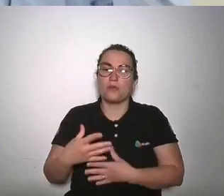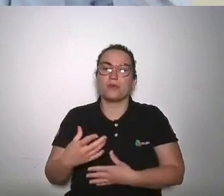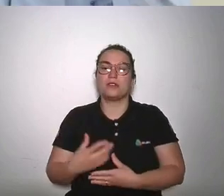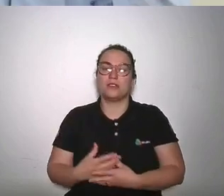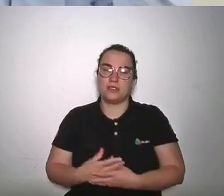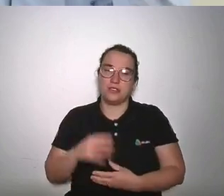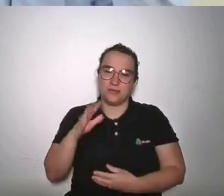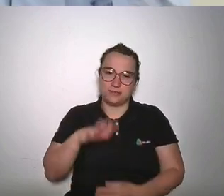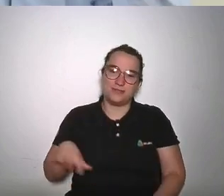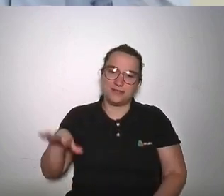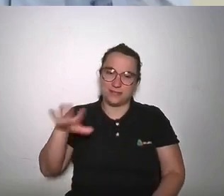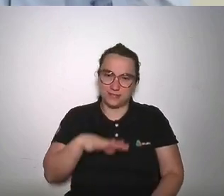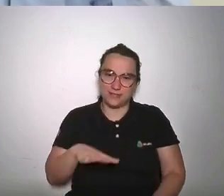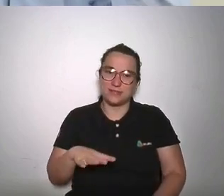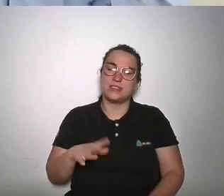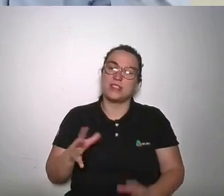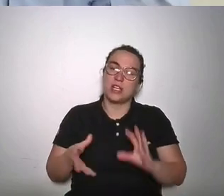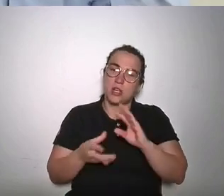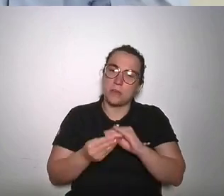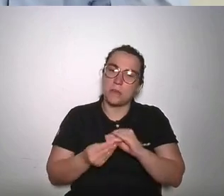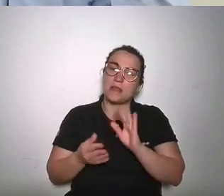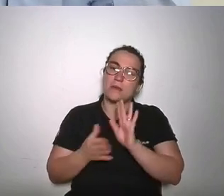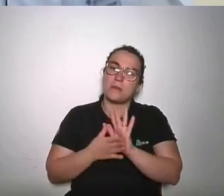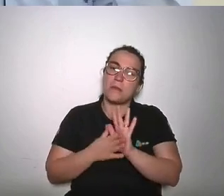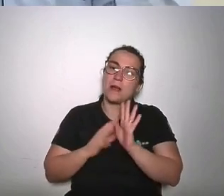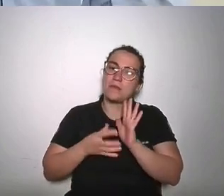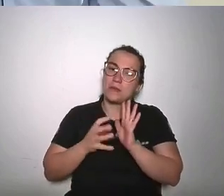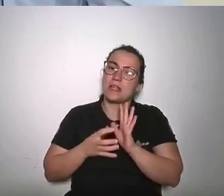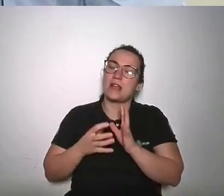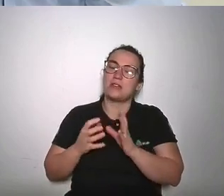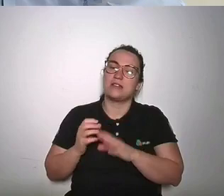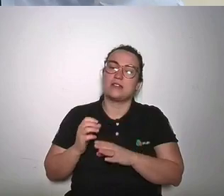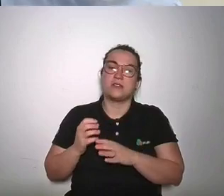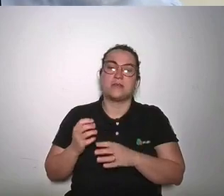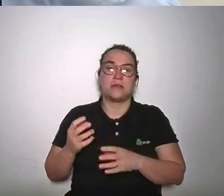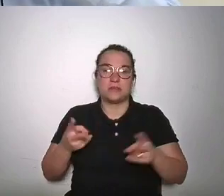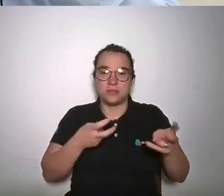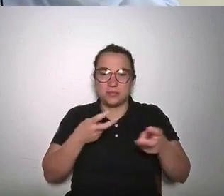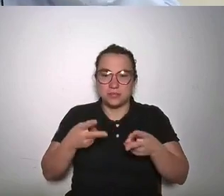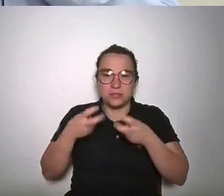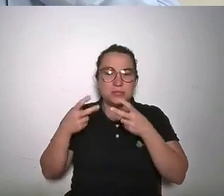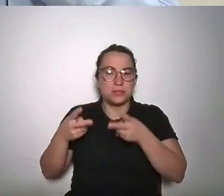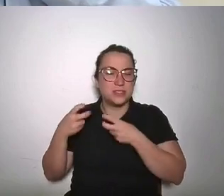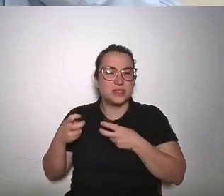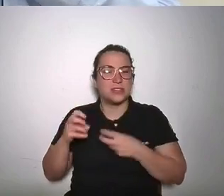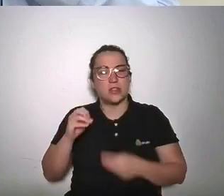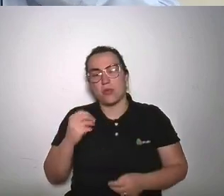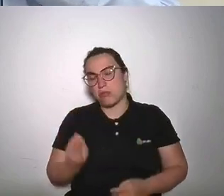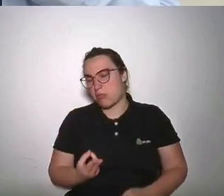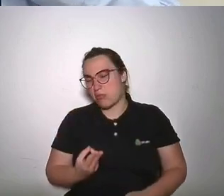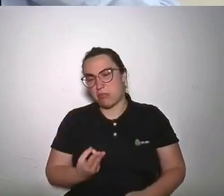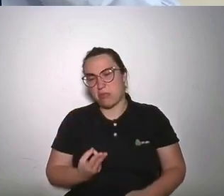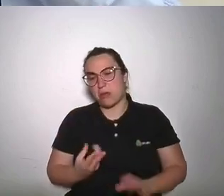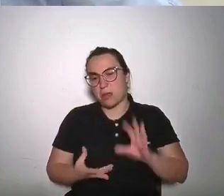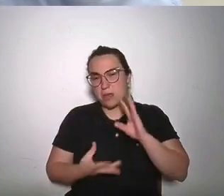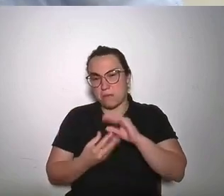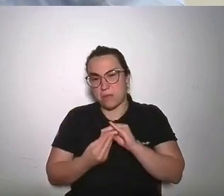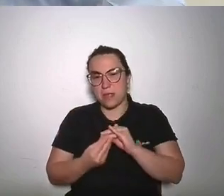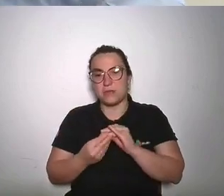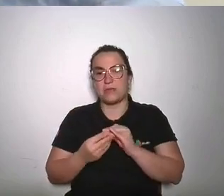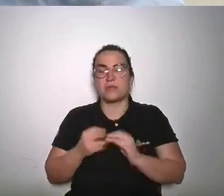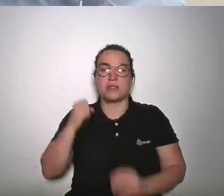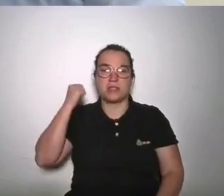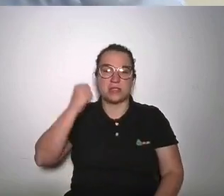Itaipu Nacional, ou emendas parlamentares dos parlamentares estaduais, ou destinação de emendas de senadores e